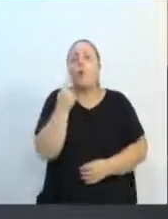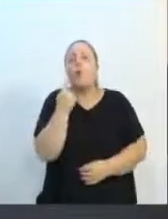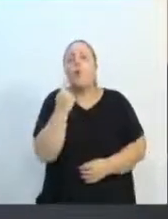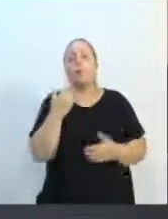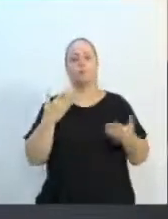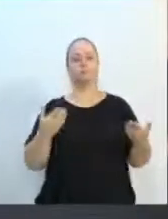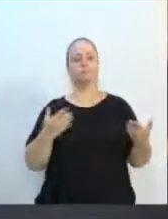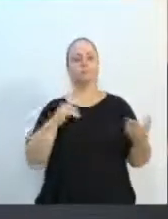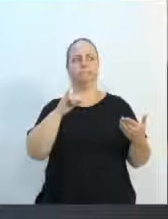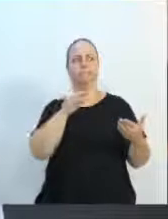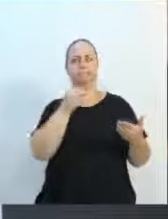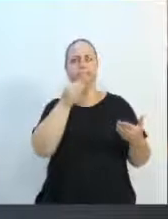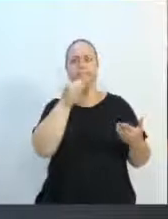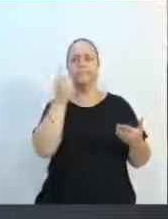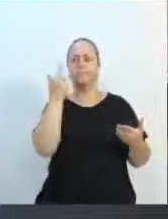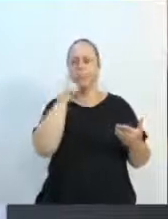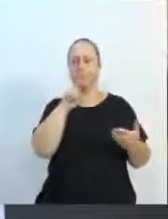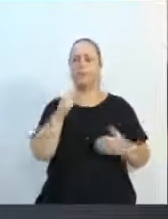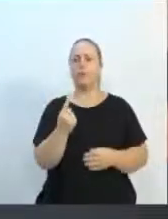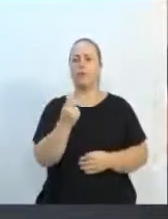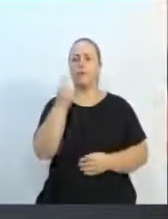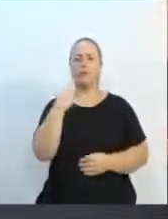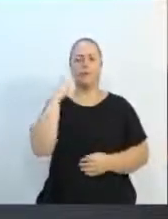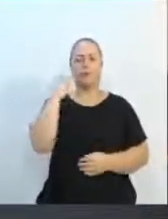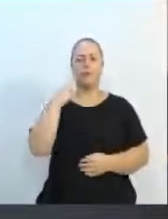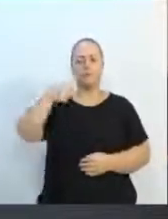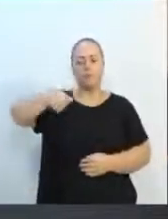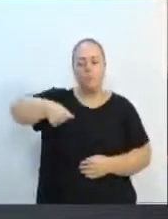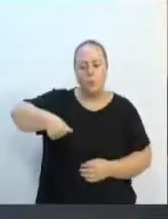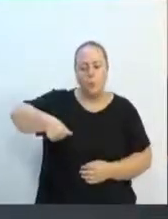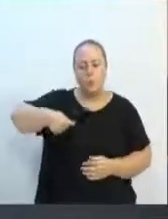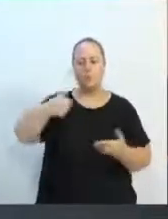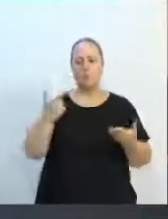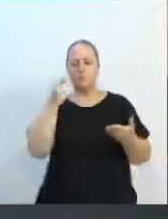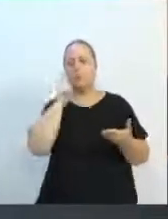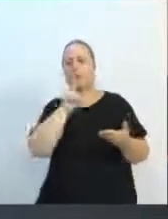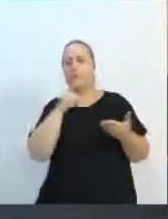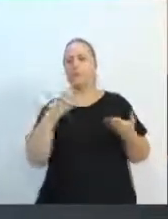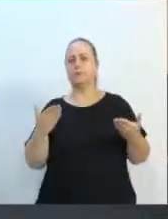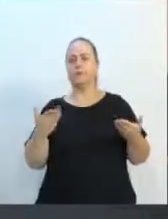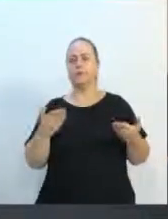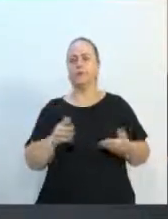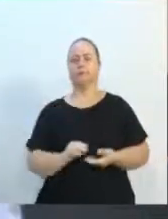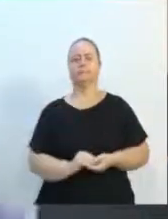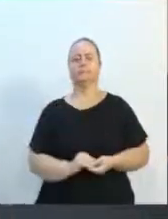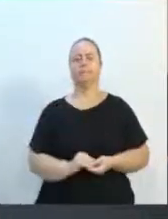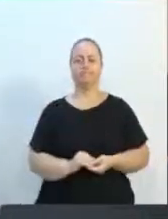de ter um vereador que teve a disposição, né, de ir lá e fazer um bebedor. Mas quantos que estão lá